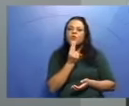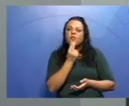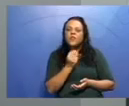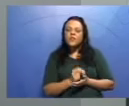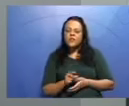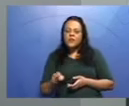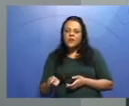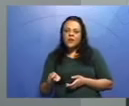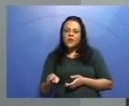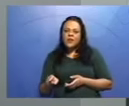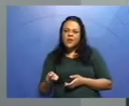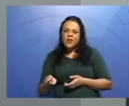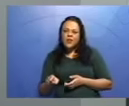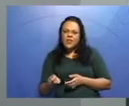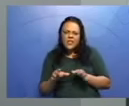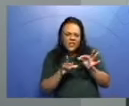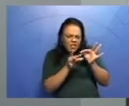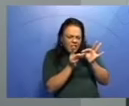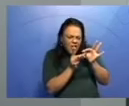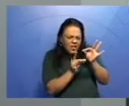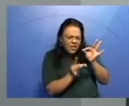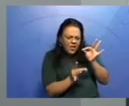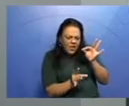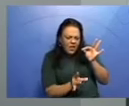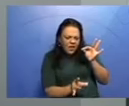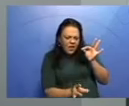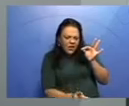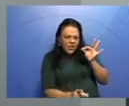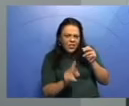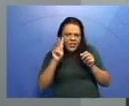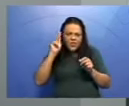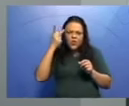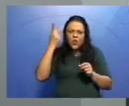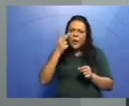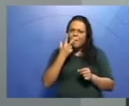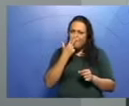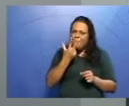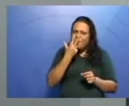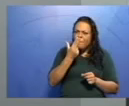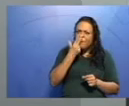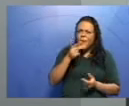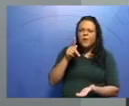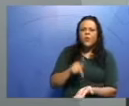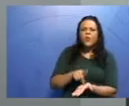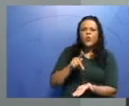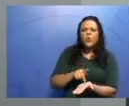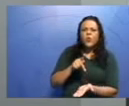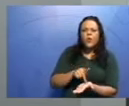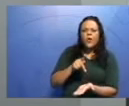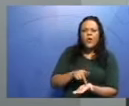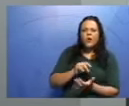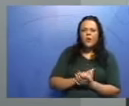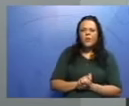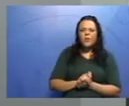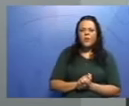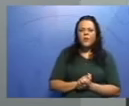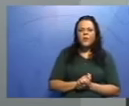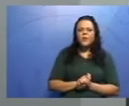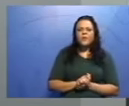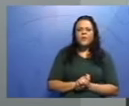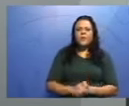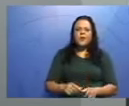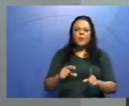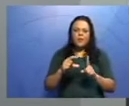realista. Observe a precisão de detalhes, que dá à narrativa um efeito real. Olha lá, adivinhou. Está até